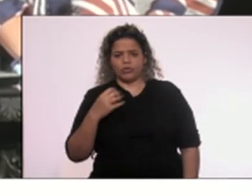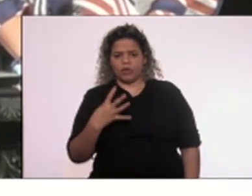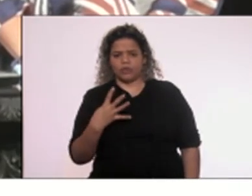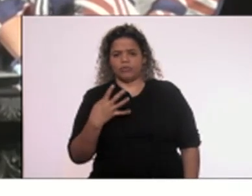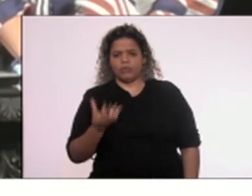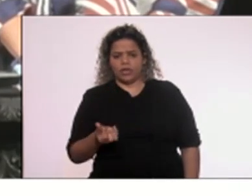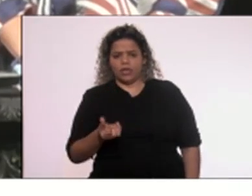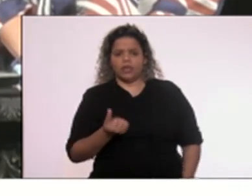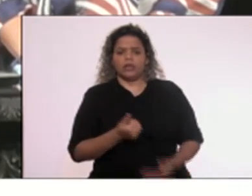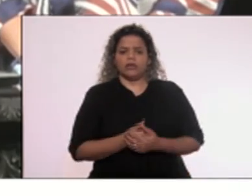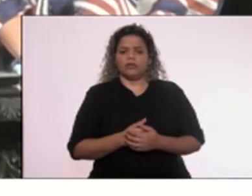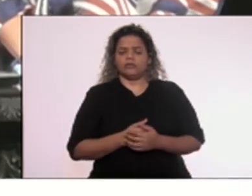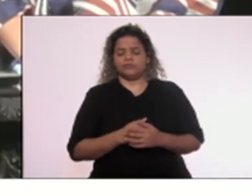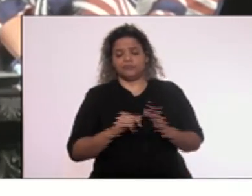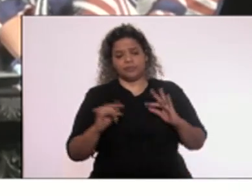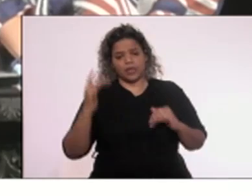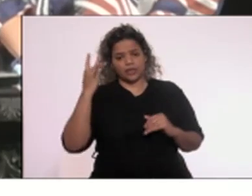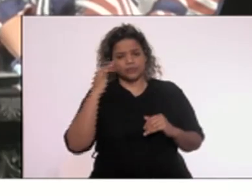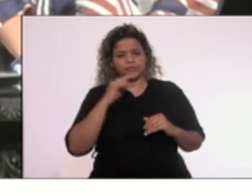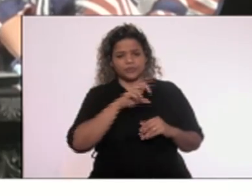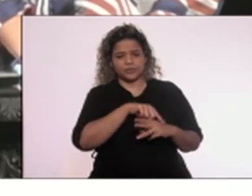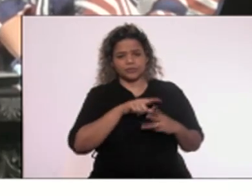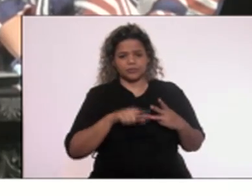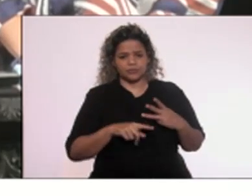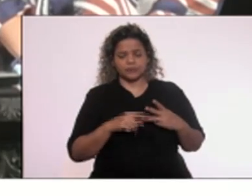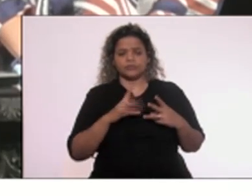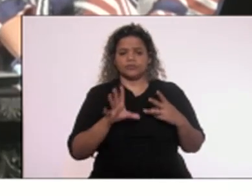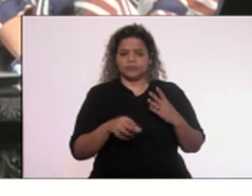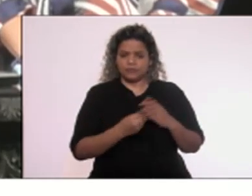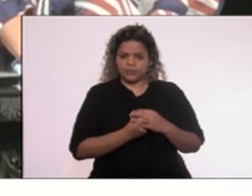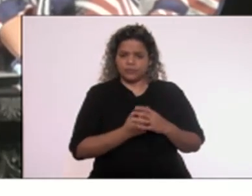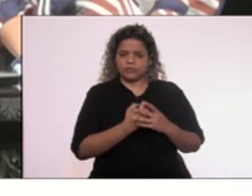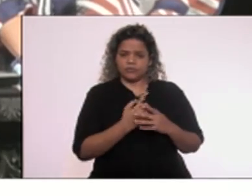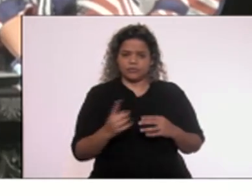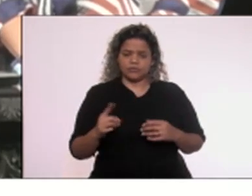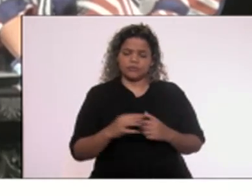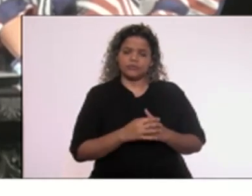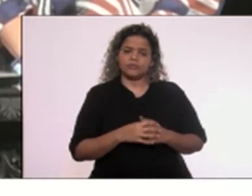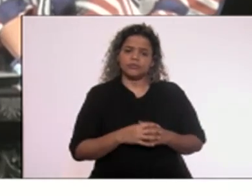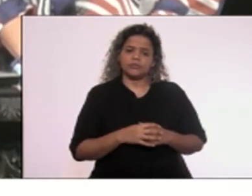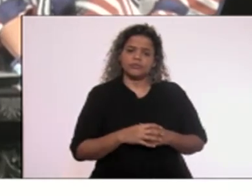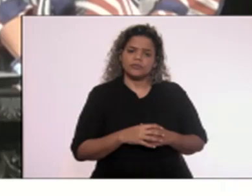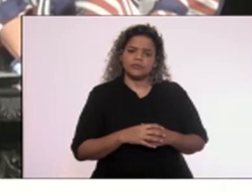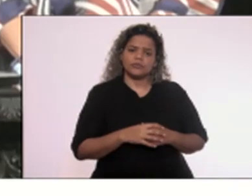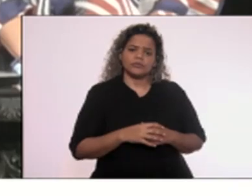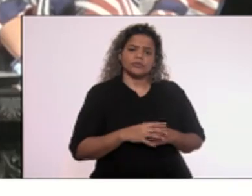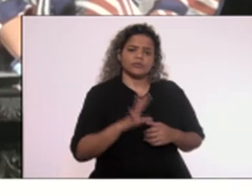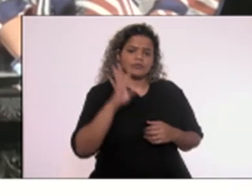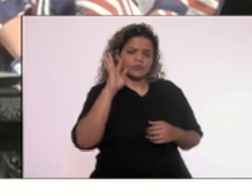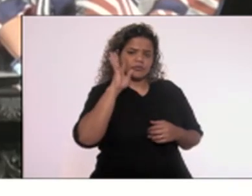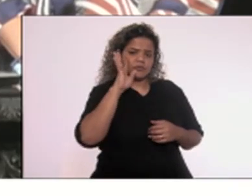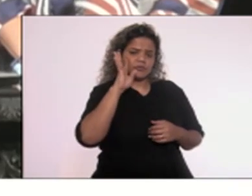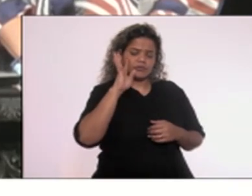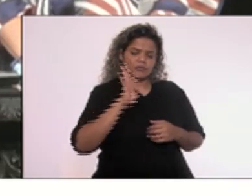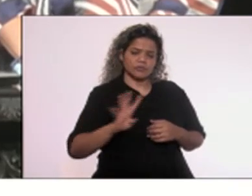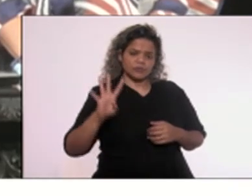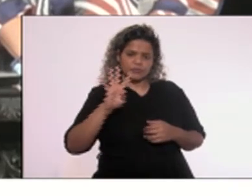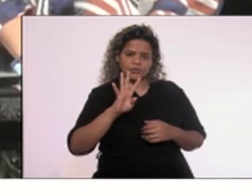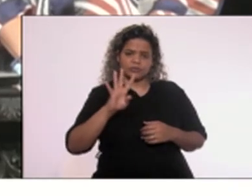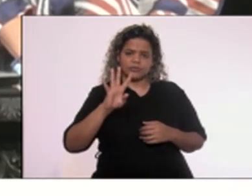virão, teoricamente, na segunda emendada ou não, na 4ª